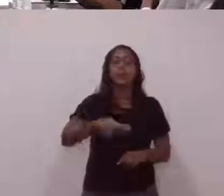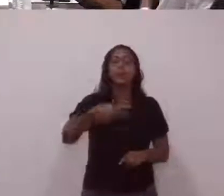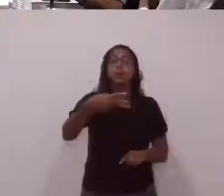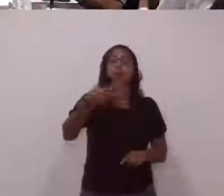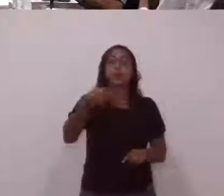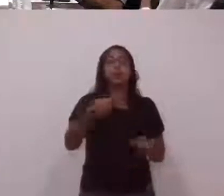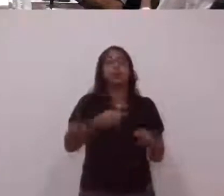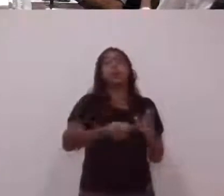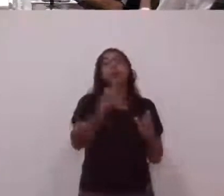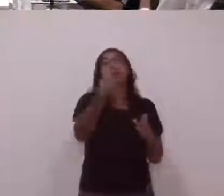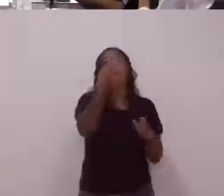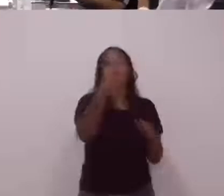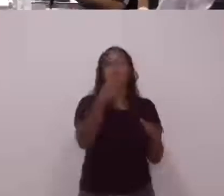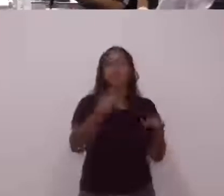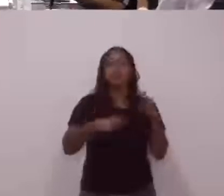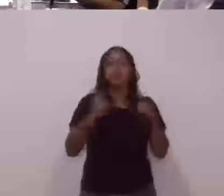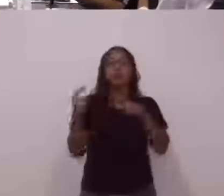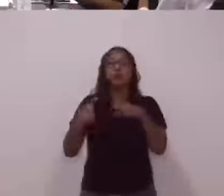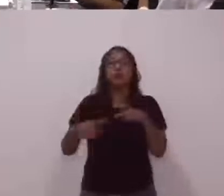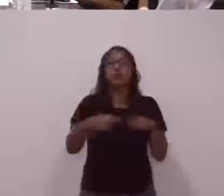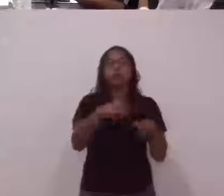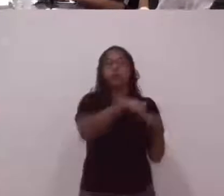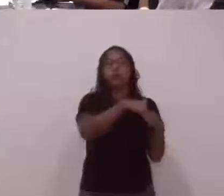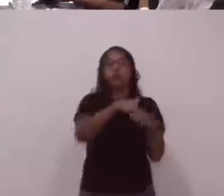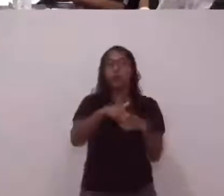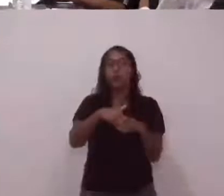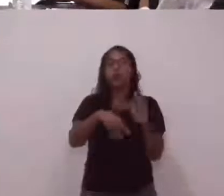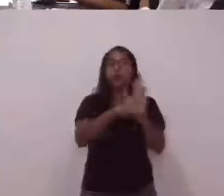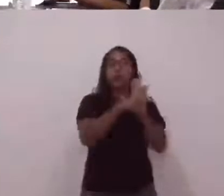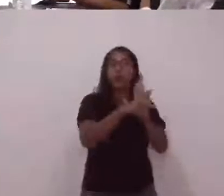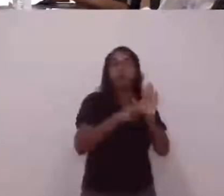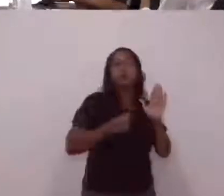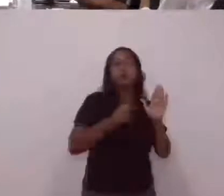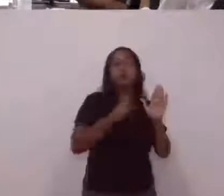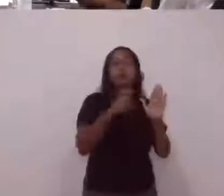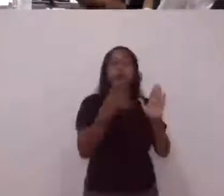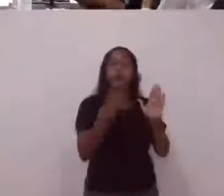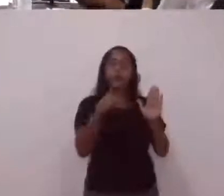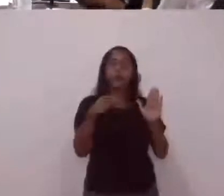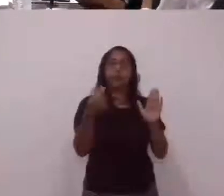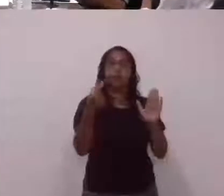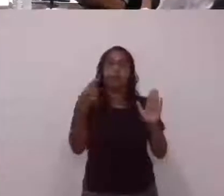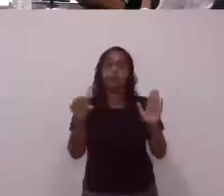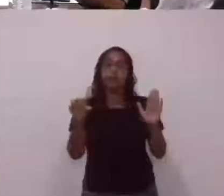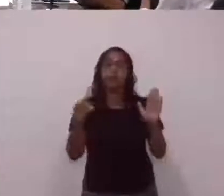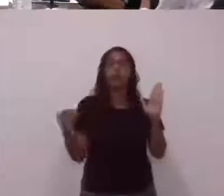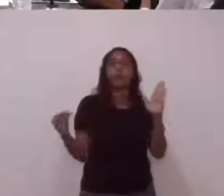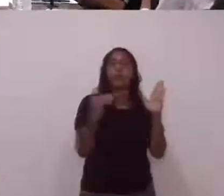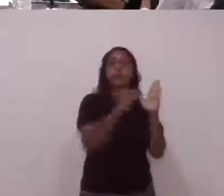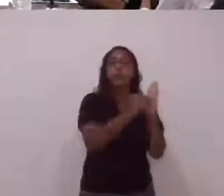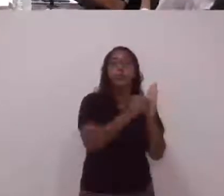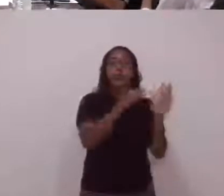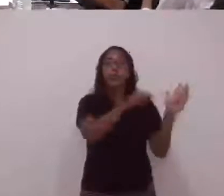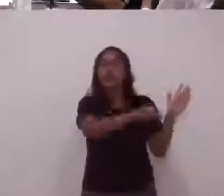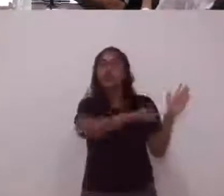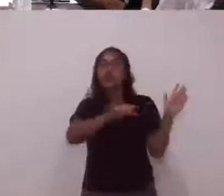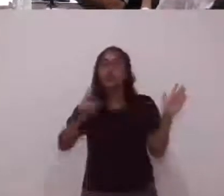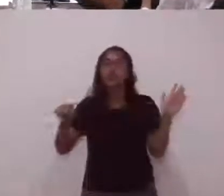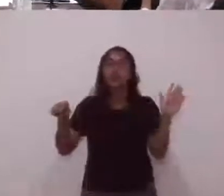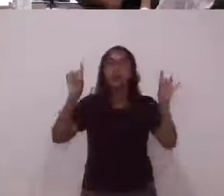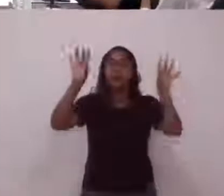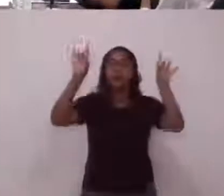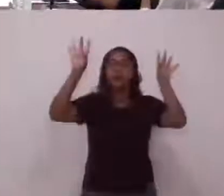e votação. Projeto de lei nº 51, 2019, institui no âmbito do município de Vinhedo a semana municipal de conscientização sobre a